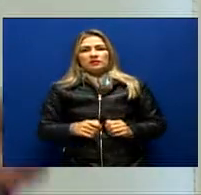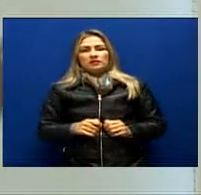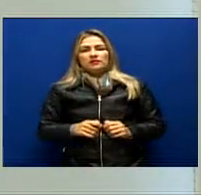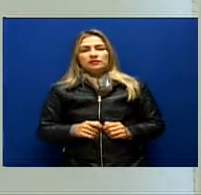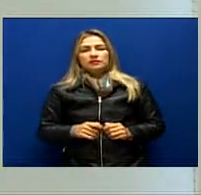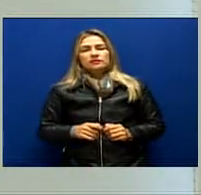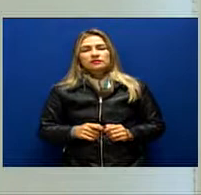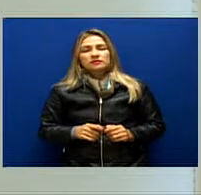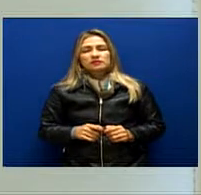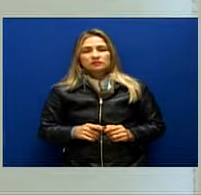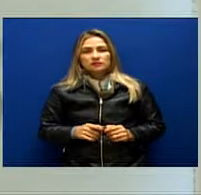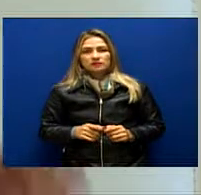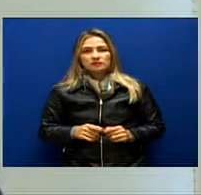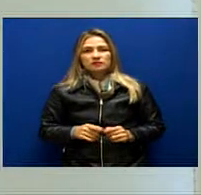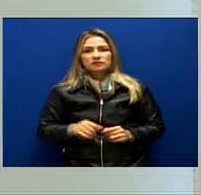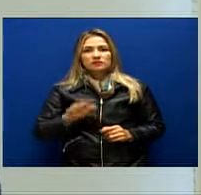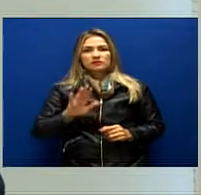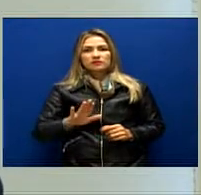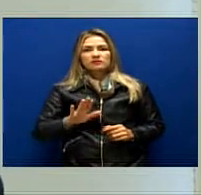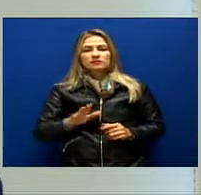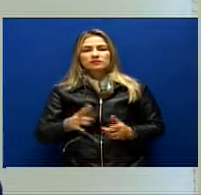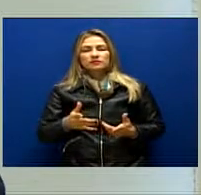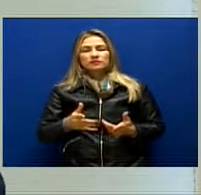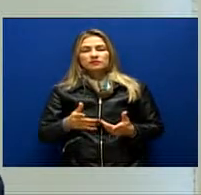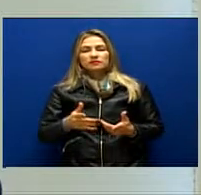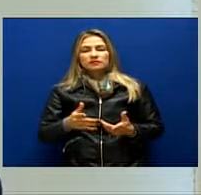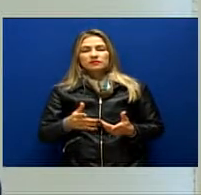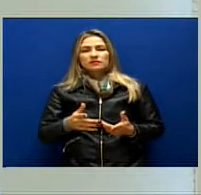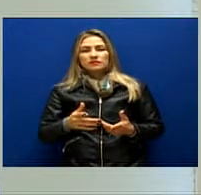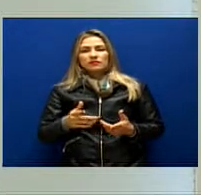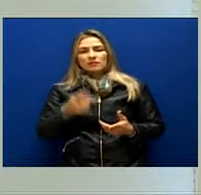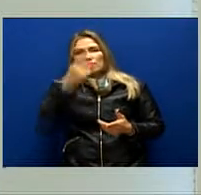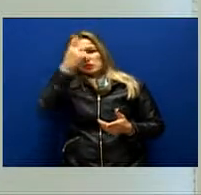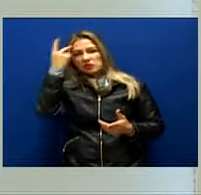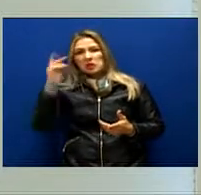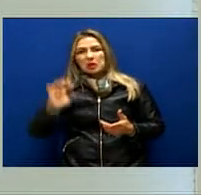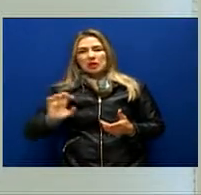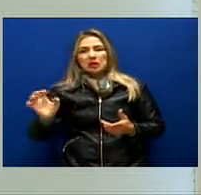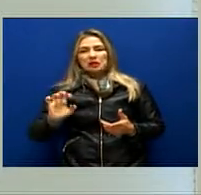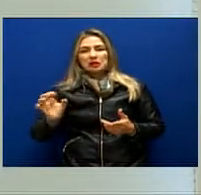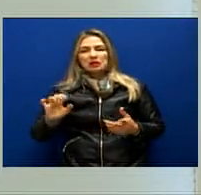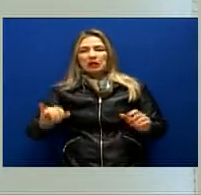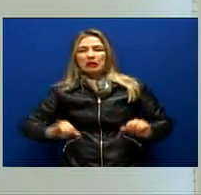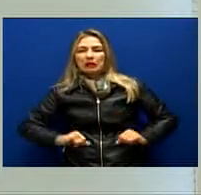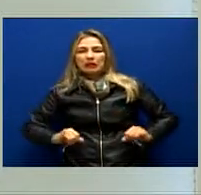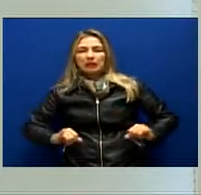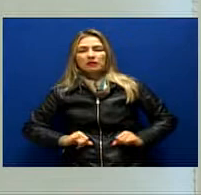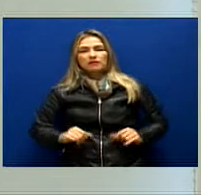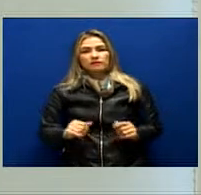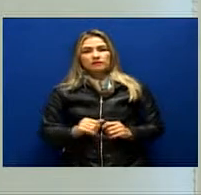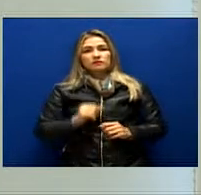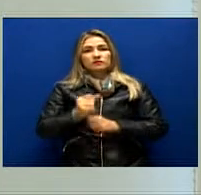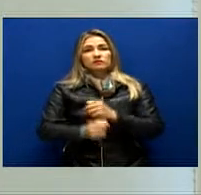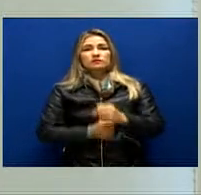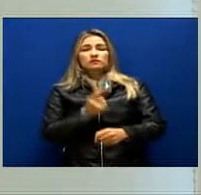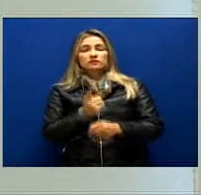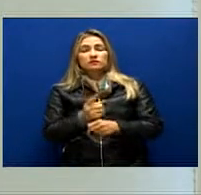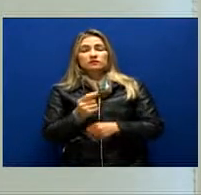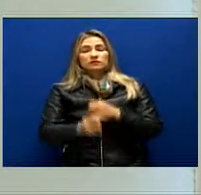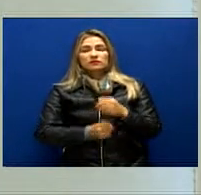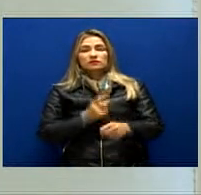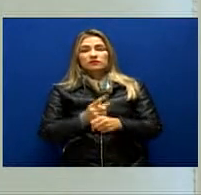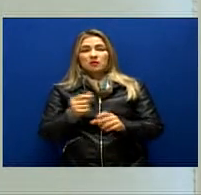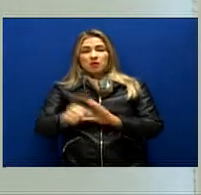luta daqueles que sentem a dor, o preconceito. O senhor sabe quantos morrem todos os anos e são agredidos